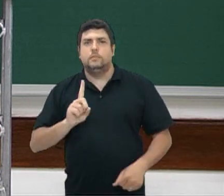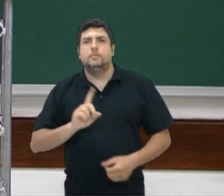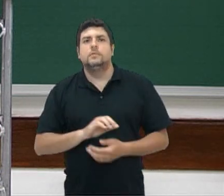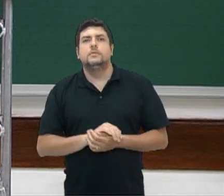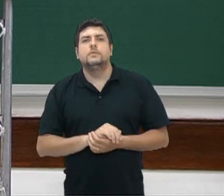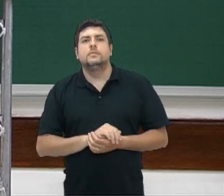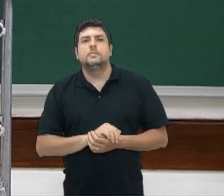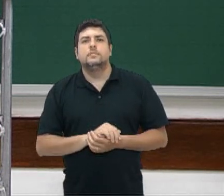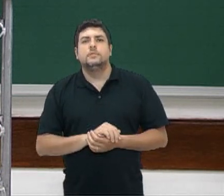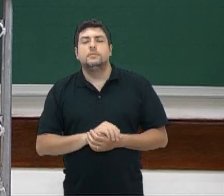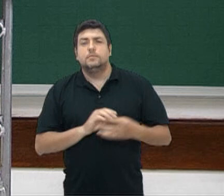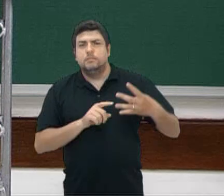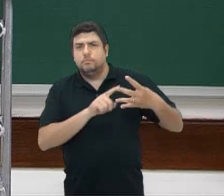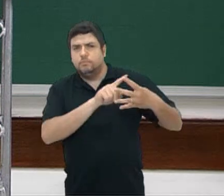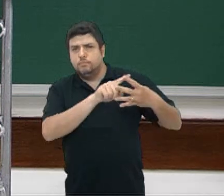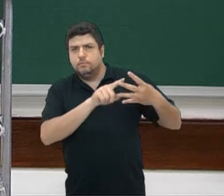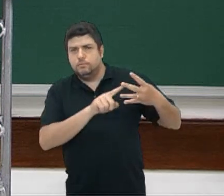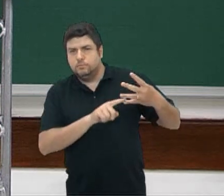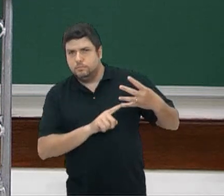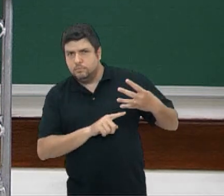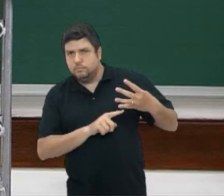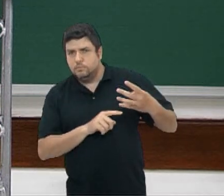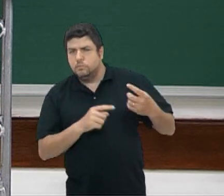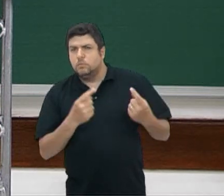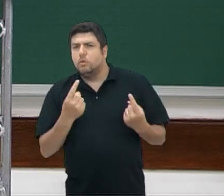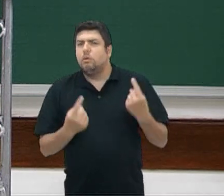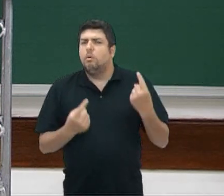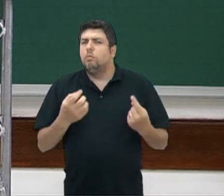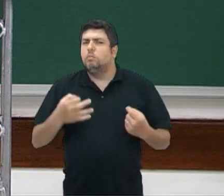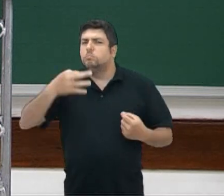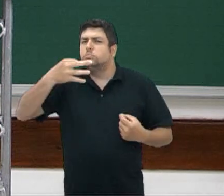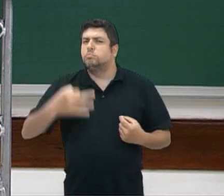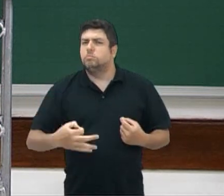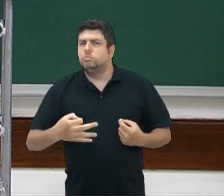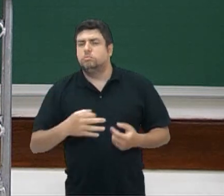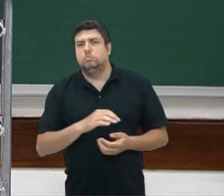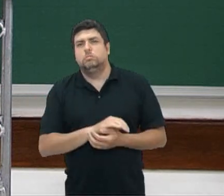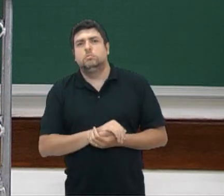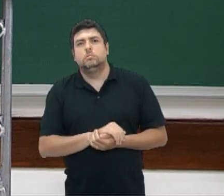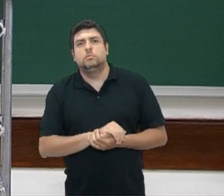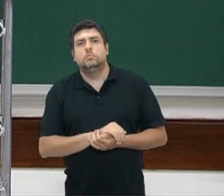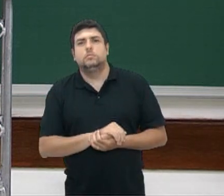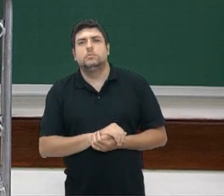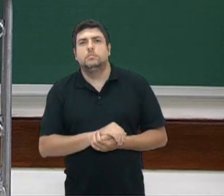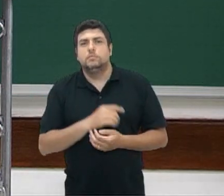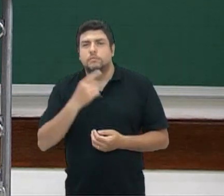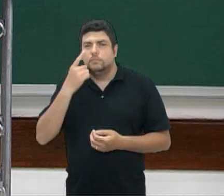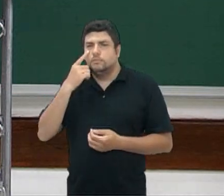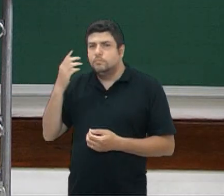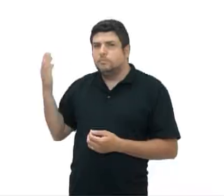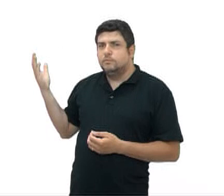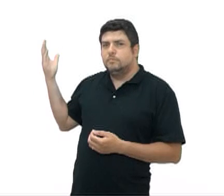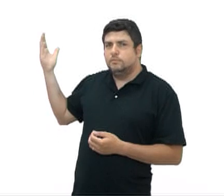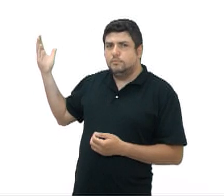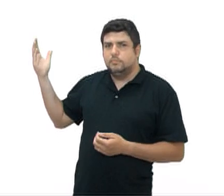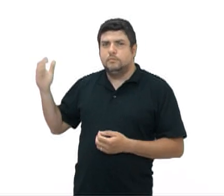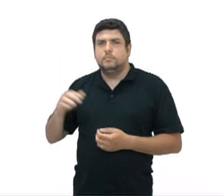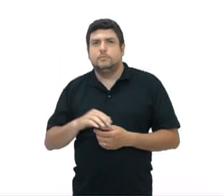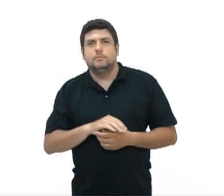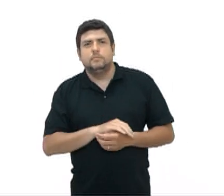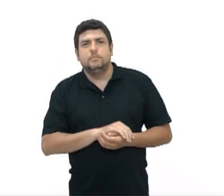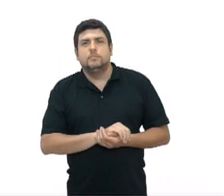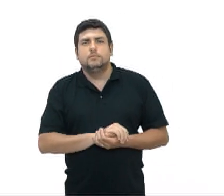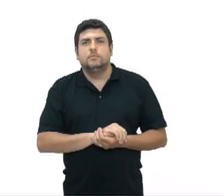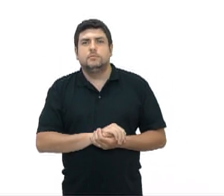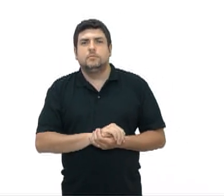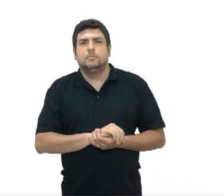as afirmativas que temos ali, então vamos ver qual delas que se enquadra melhor nesse conceito. Me acompanhe na tela. Então, a transformação